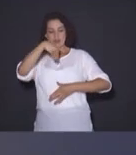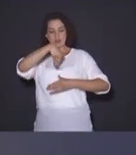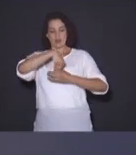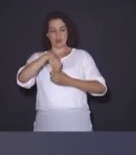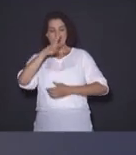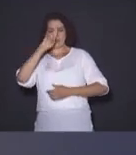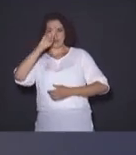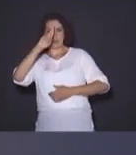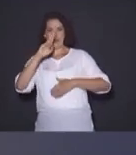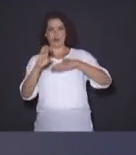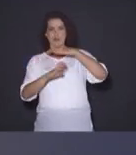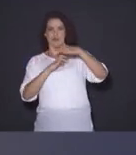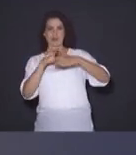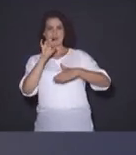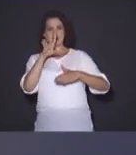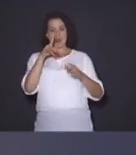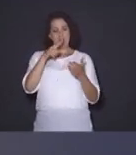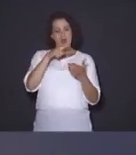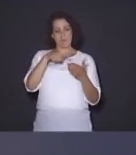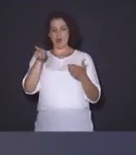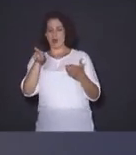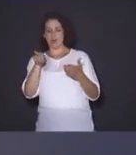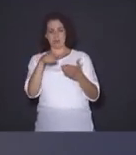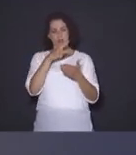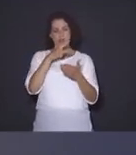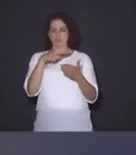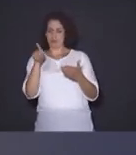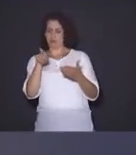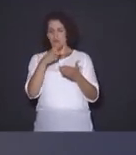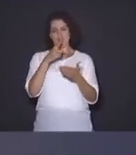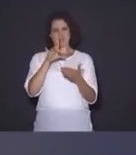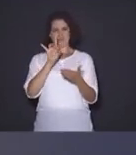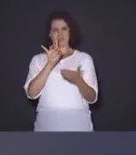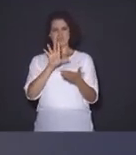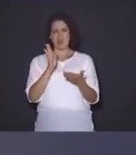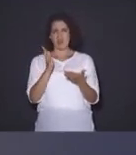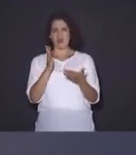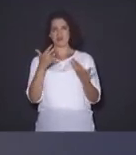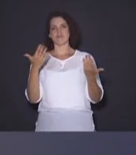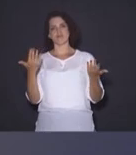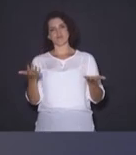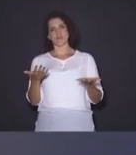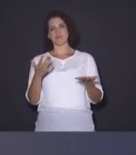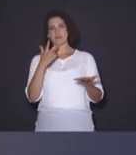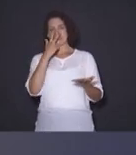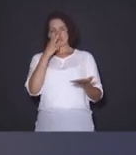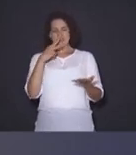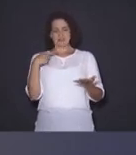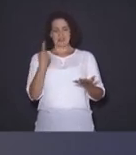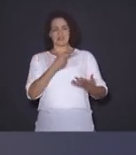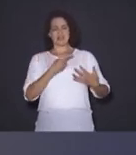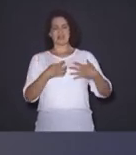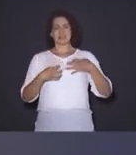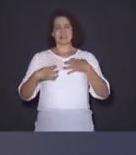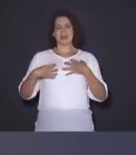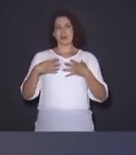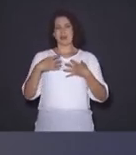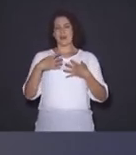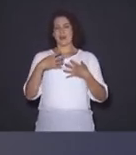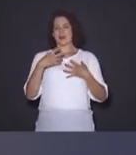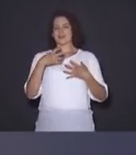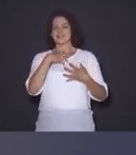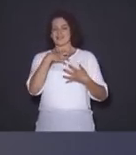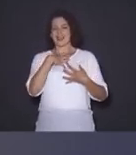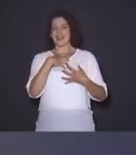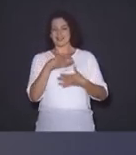permitem puxar o dedinho para o lado para o outro termina fazendo com que a gente tenha a sensação de que está na internet mas